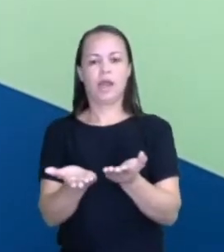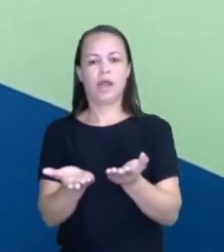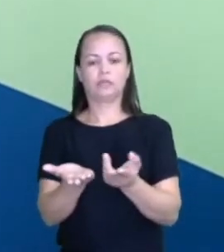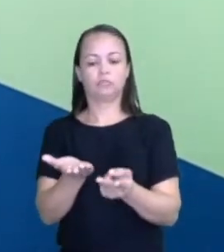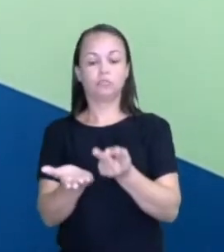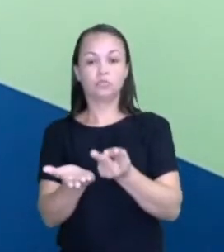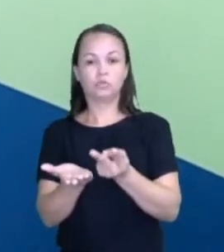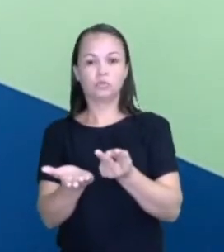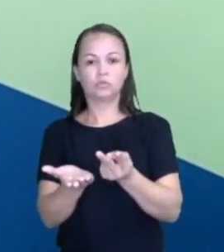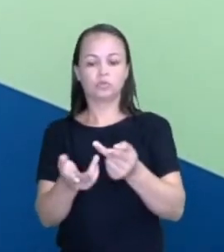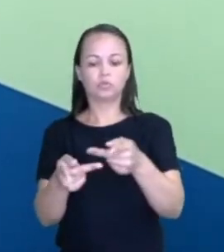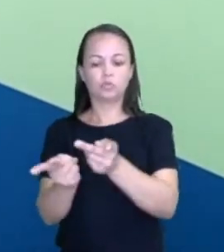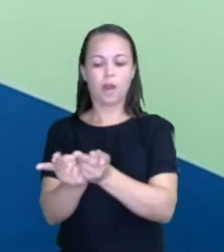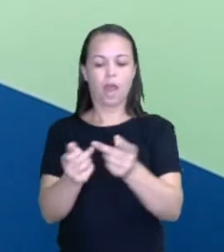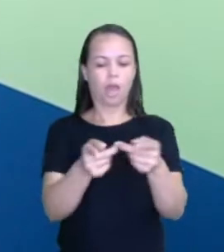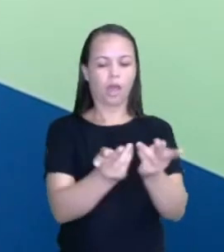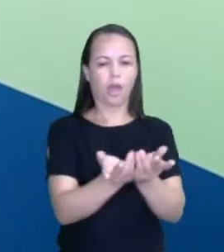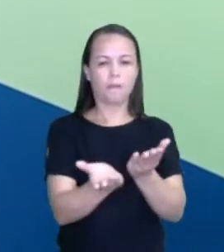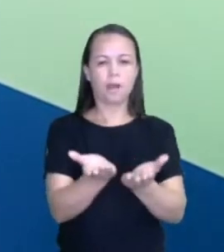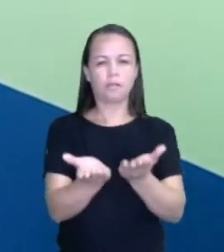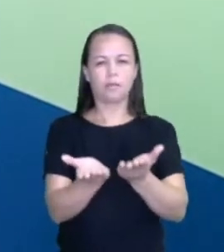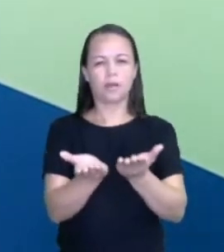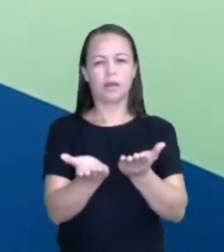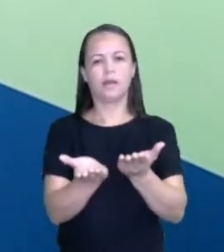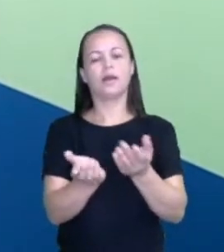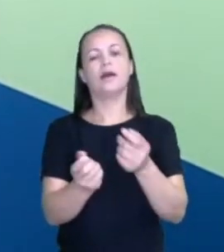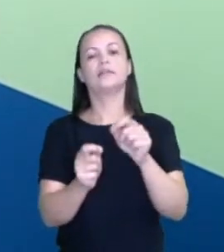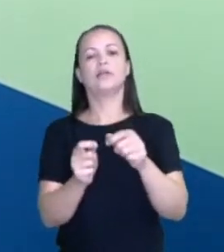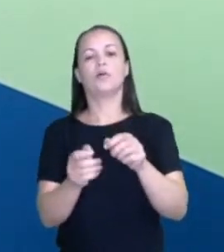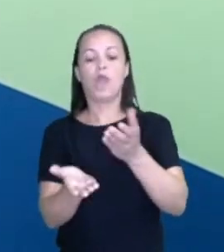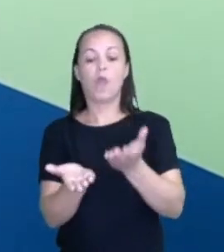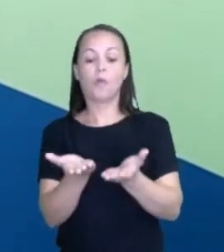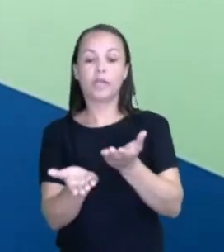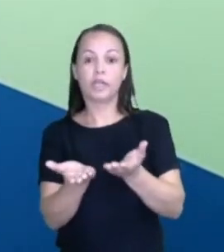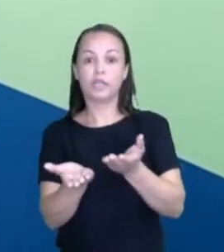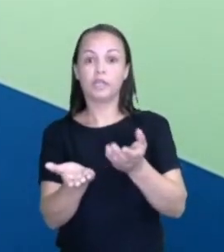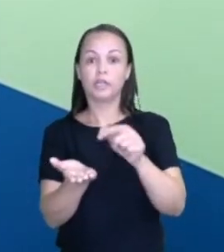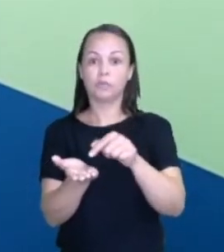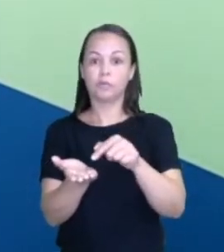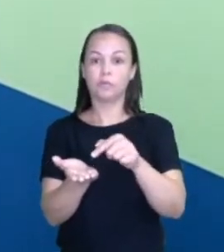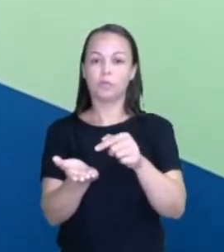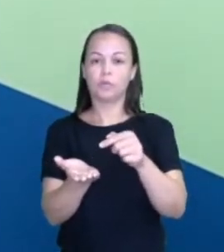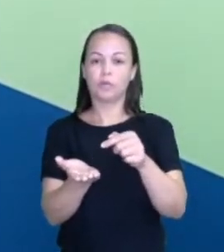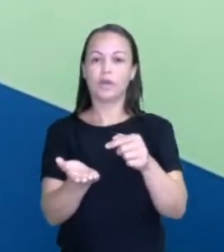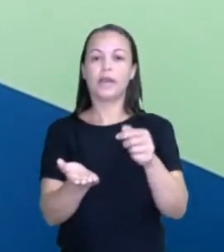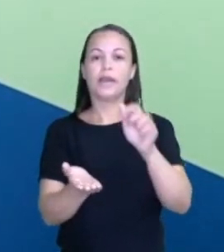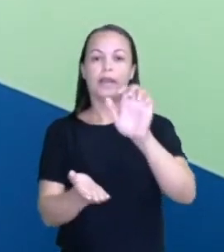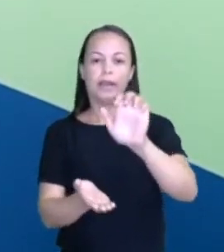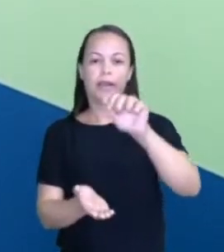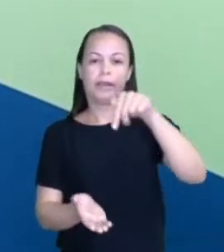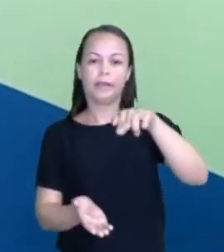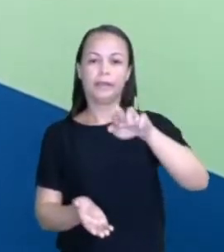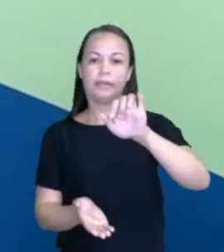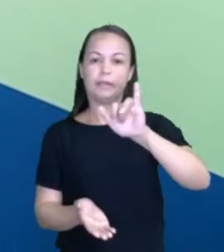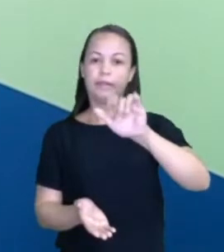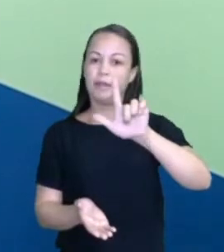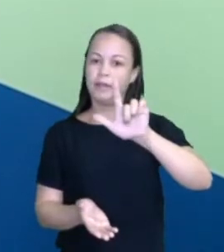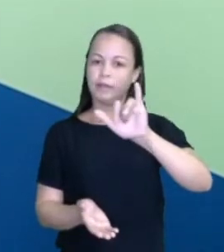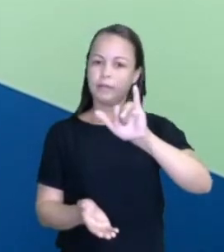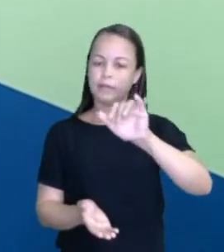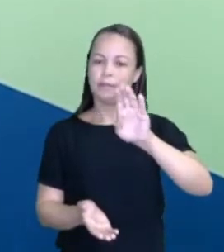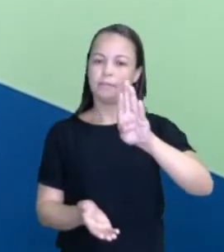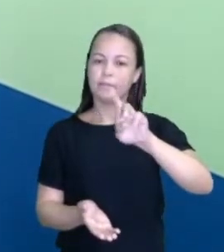da balança, dos pratos. E é justamente esse equilíbrio, guarda isso aí, e é justamente